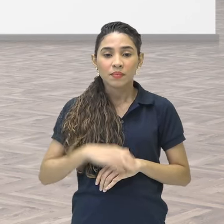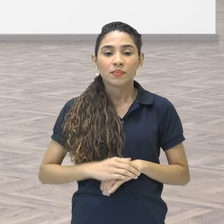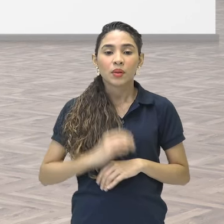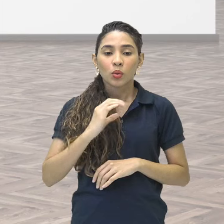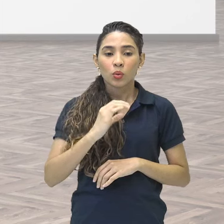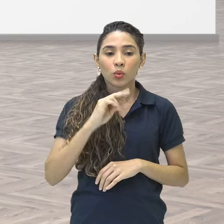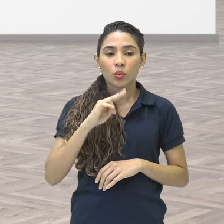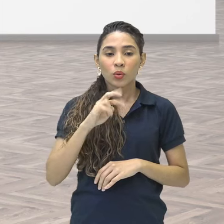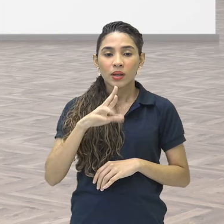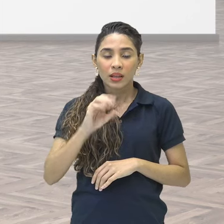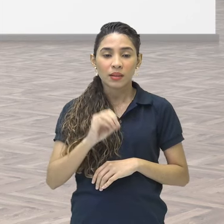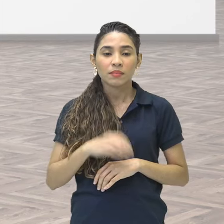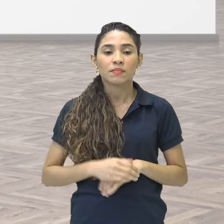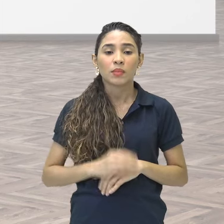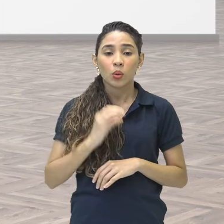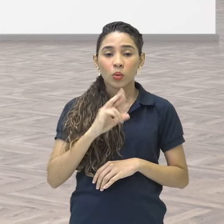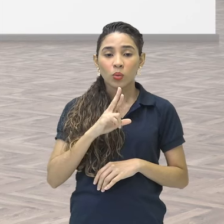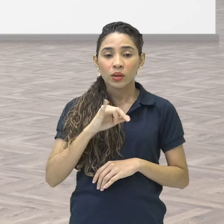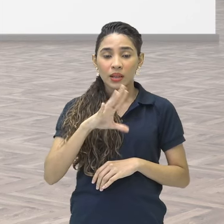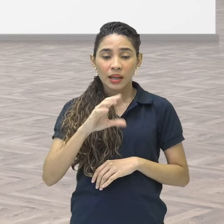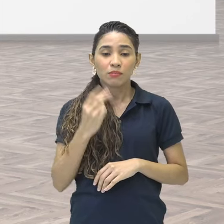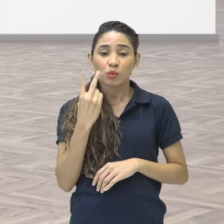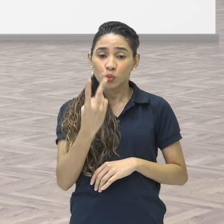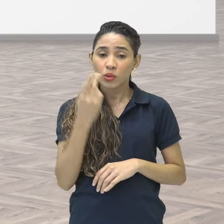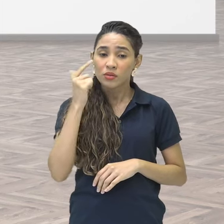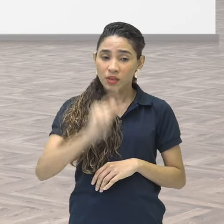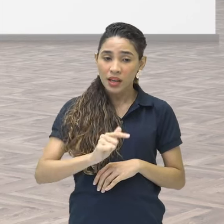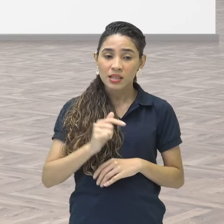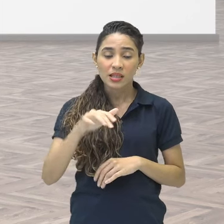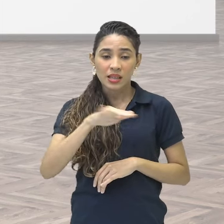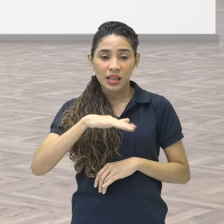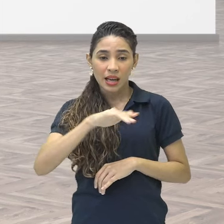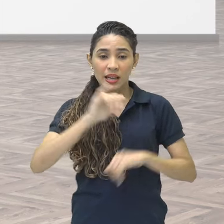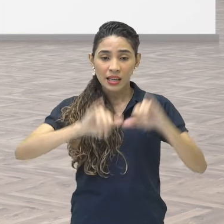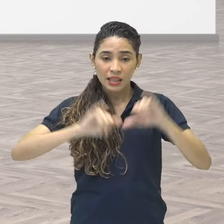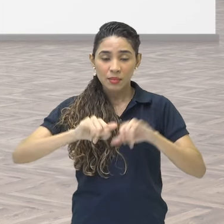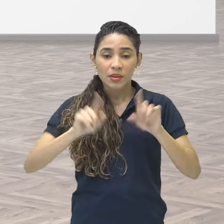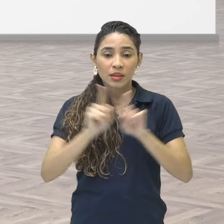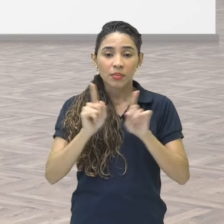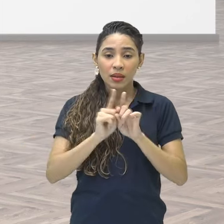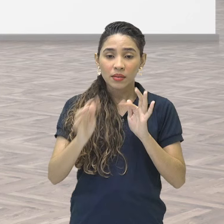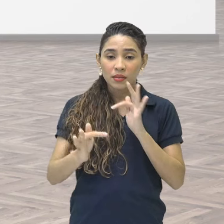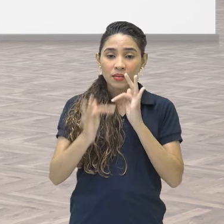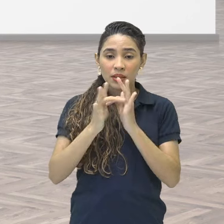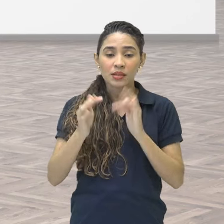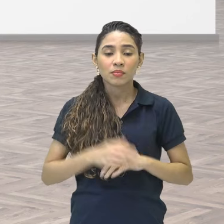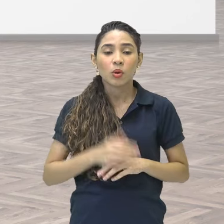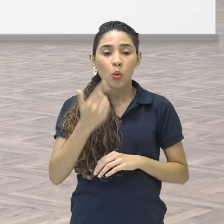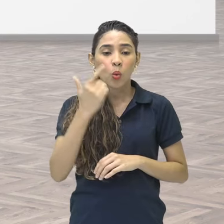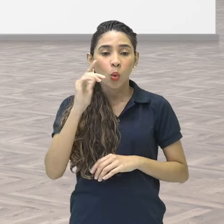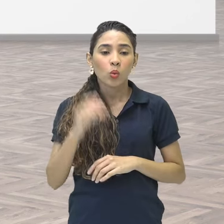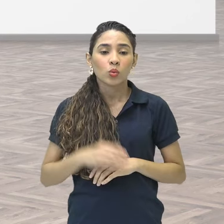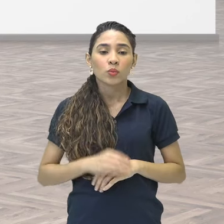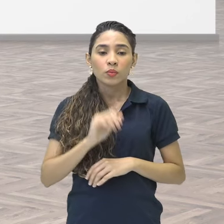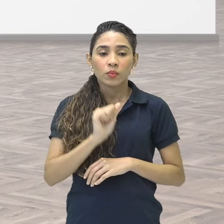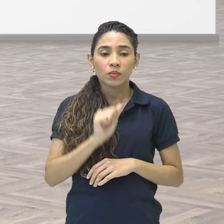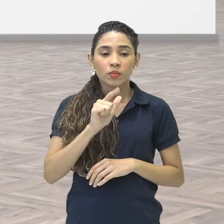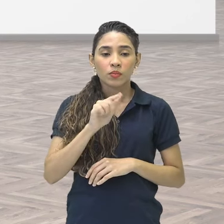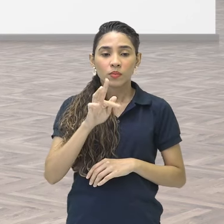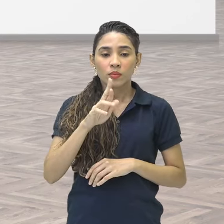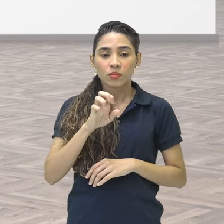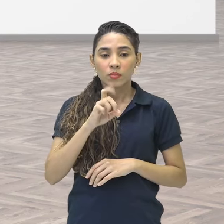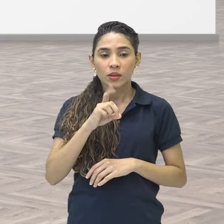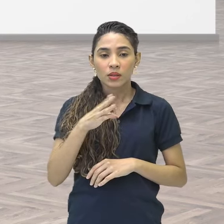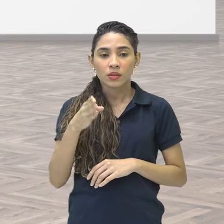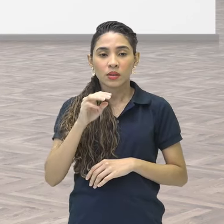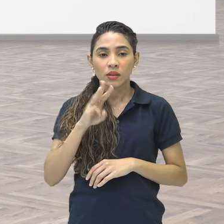foi premiada 2 vezes, inclusive na química e na física. Outro cientista, Alfred Werner, né,